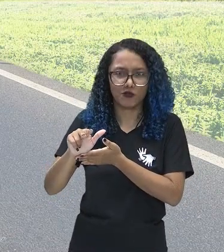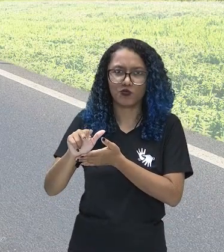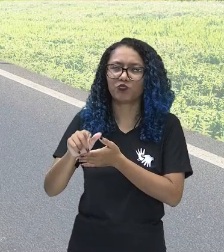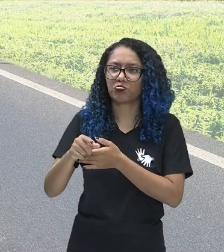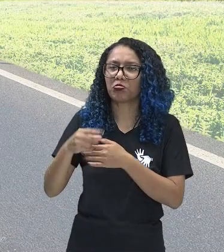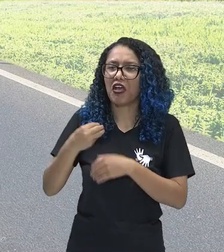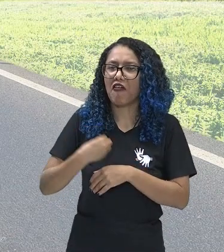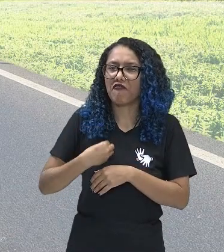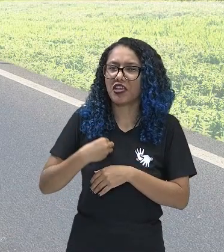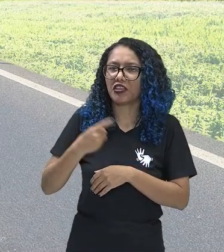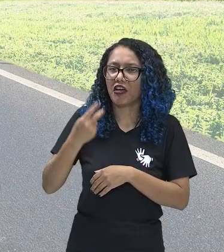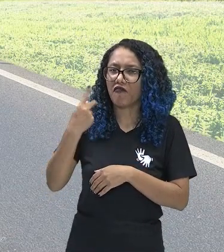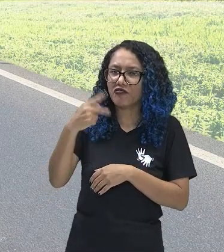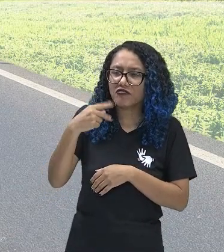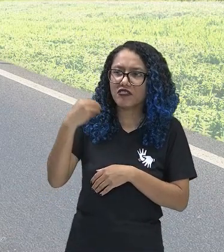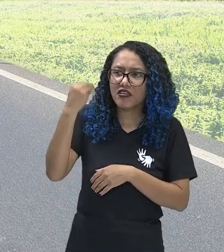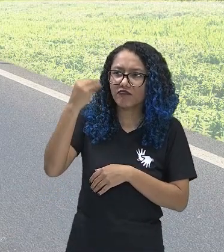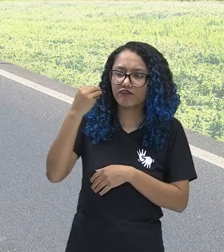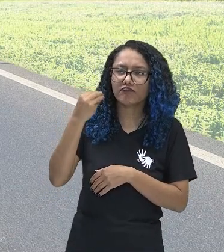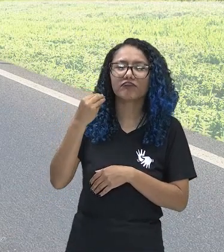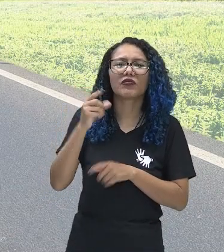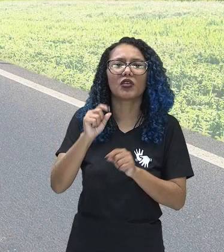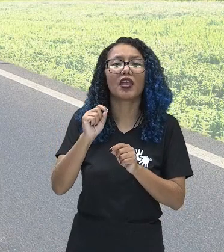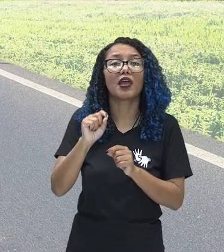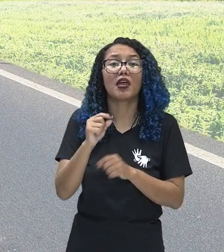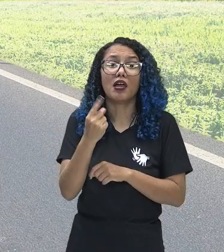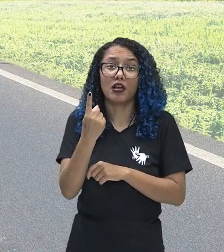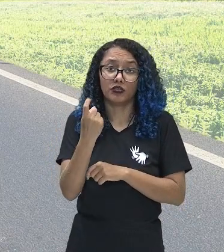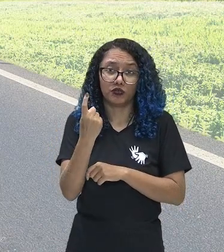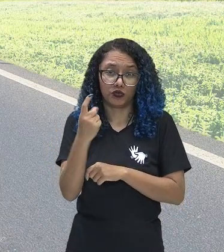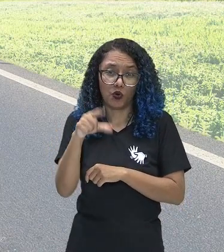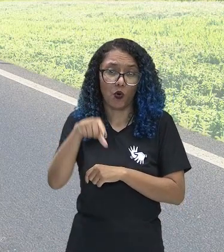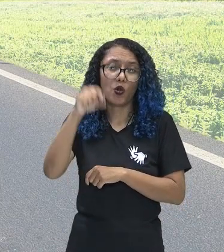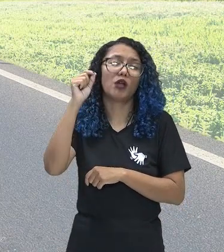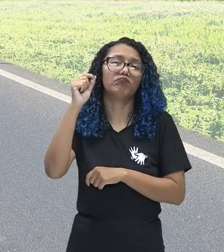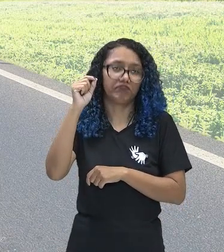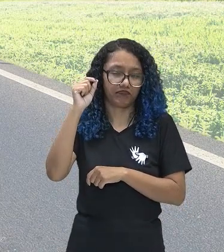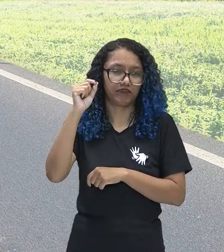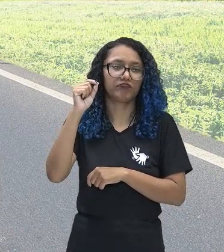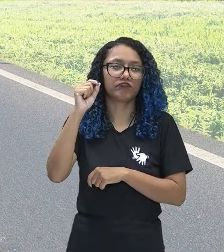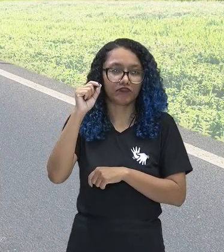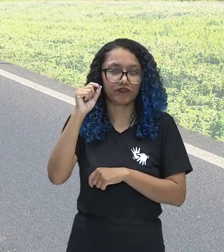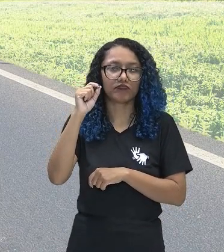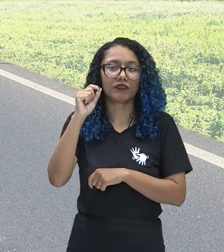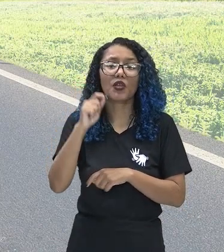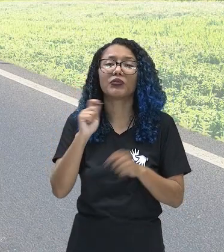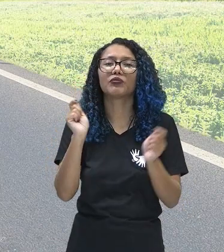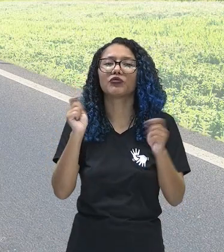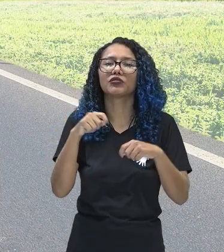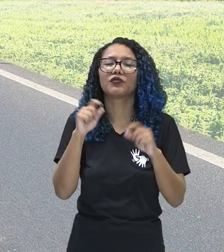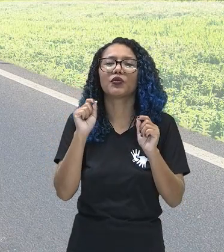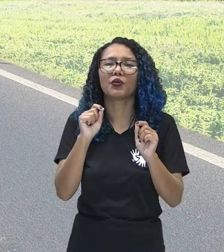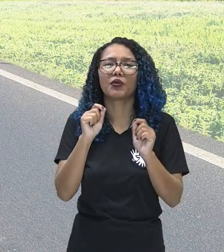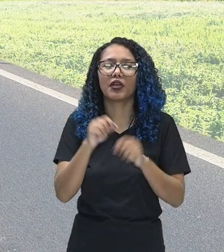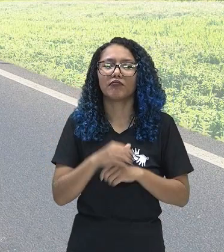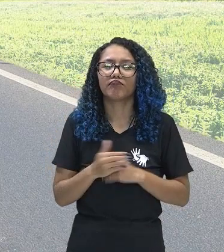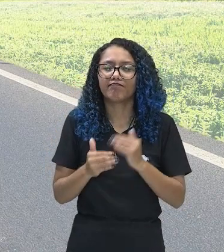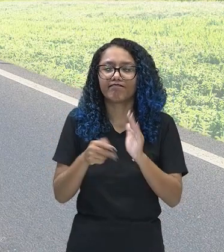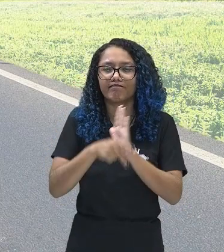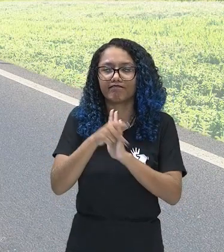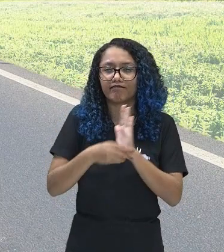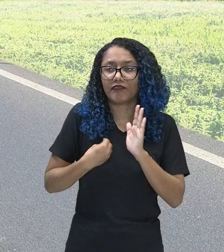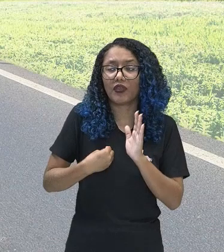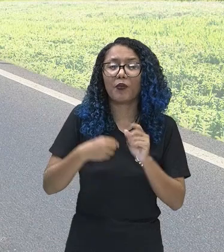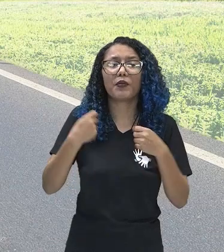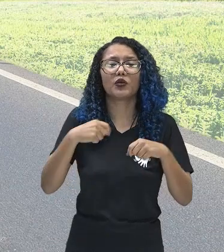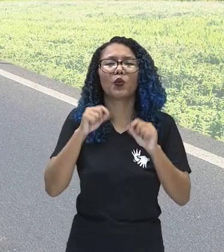vocês, e aí a escolha é única, né? A jornada para encontrar o projeto de vida demanda